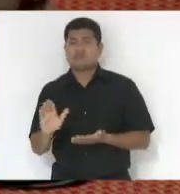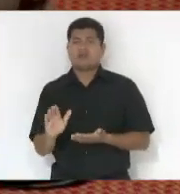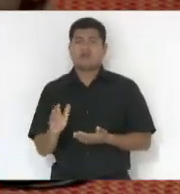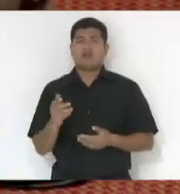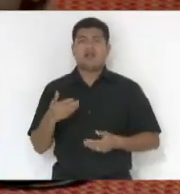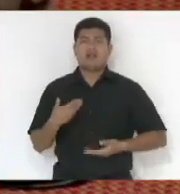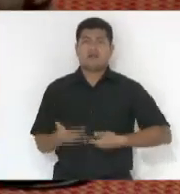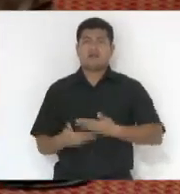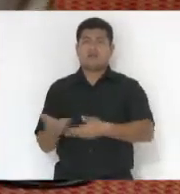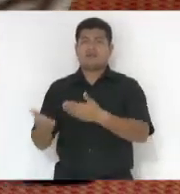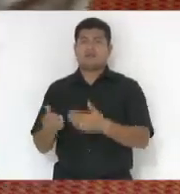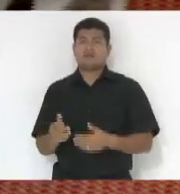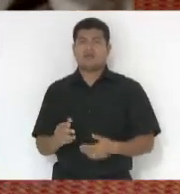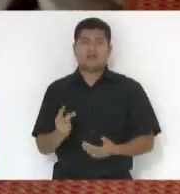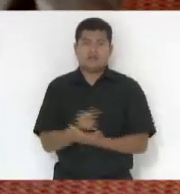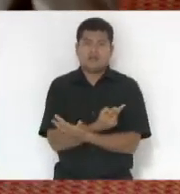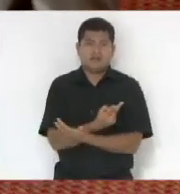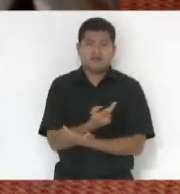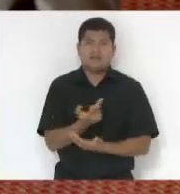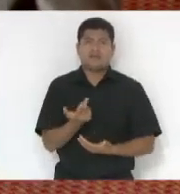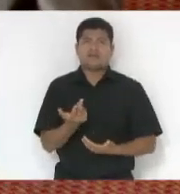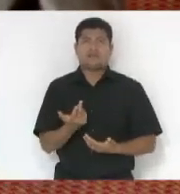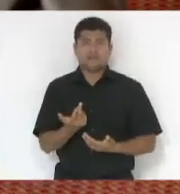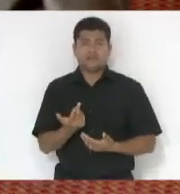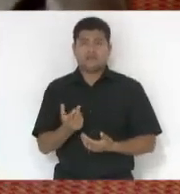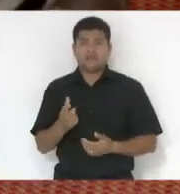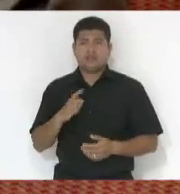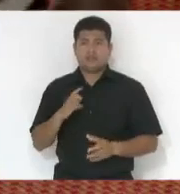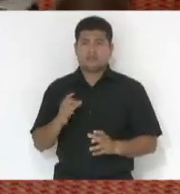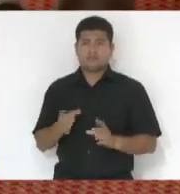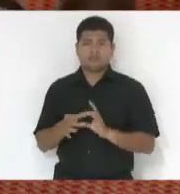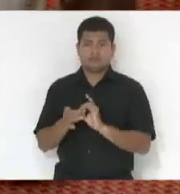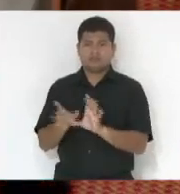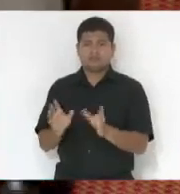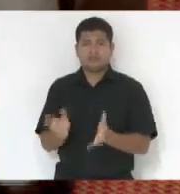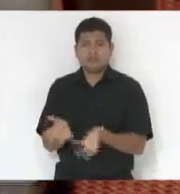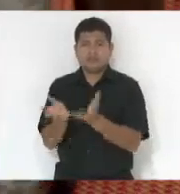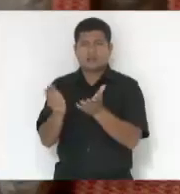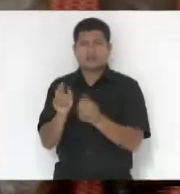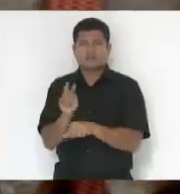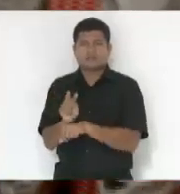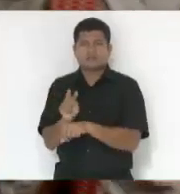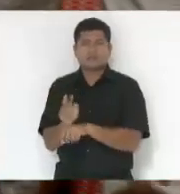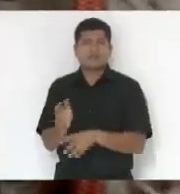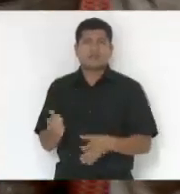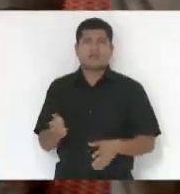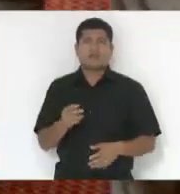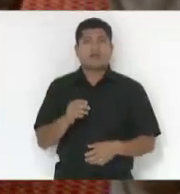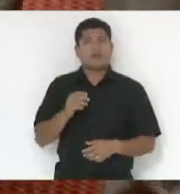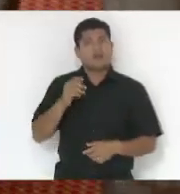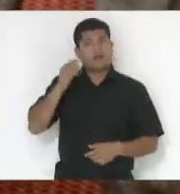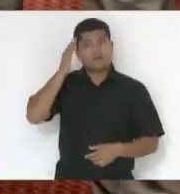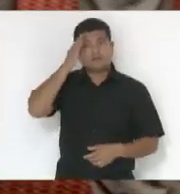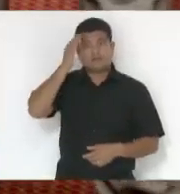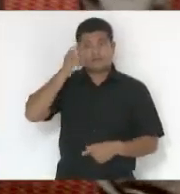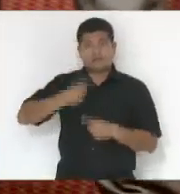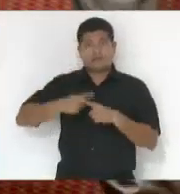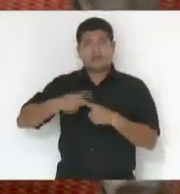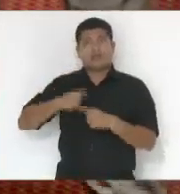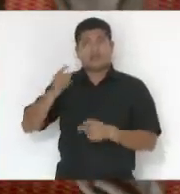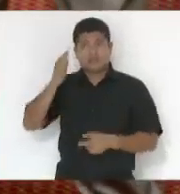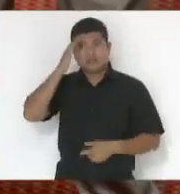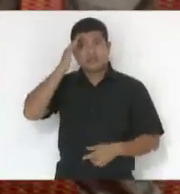de maneira equivocada concedido o benefício, se o secretário sabe, porque deu a entender que ele